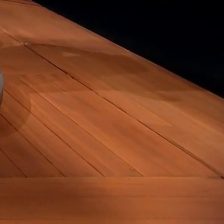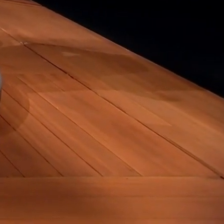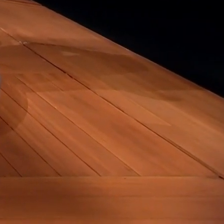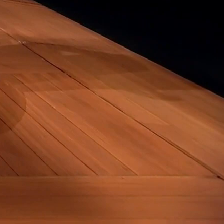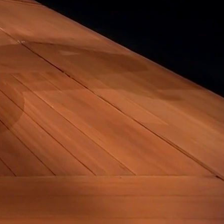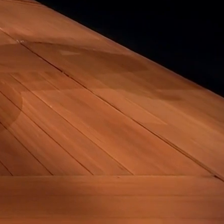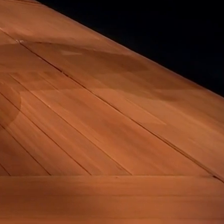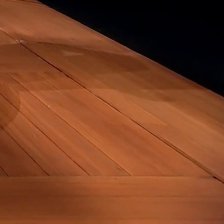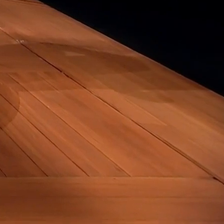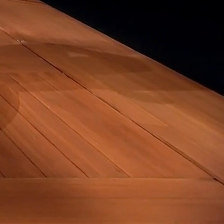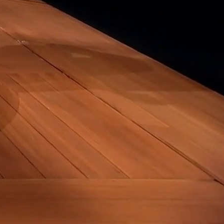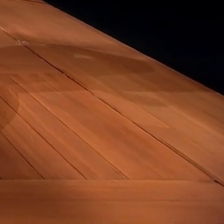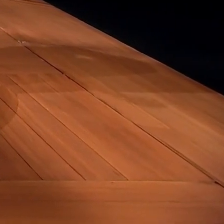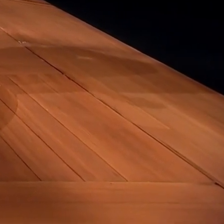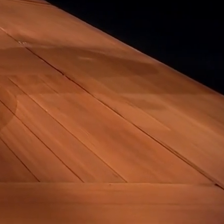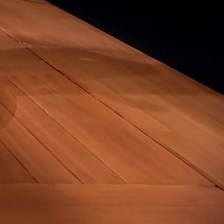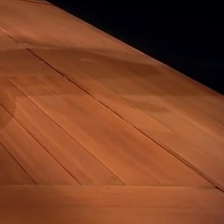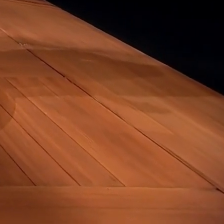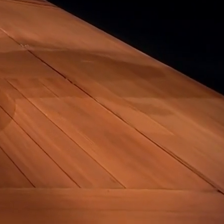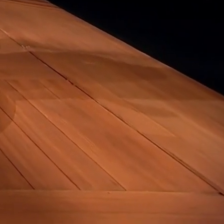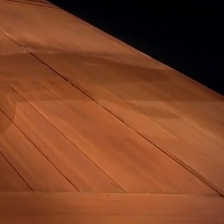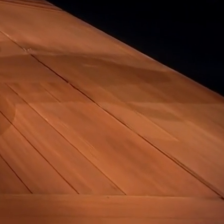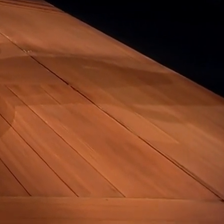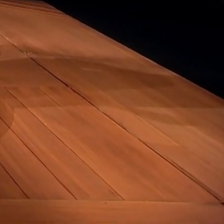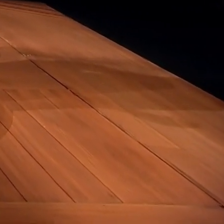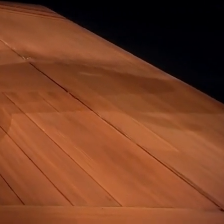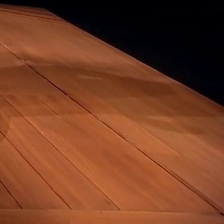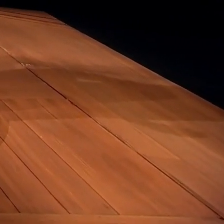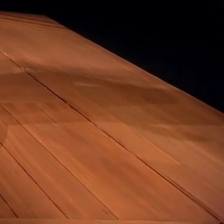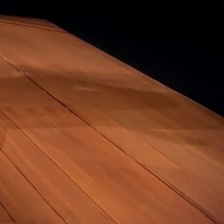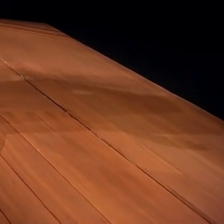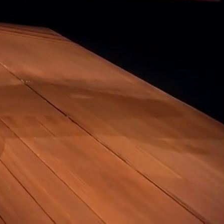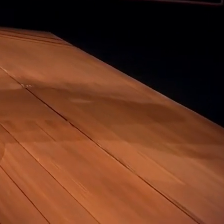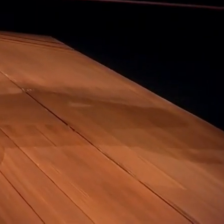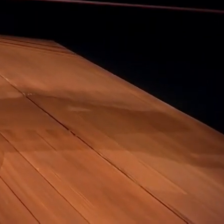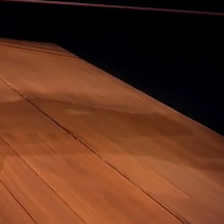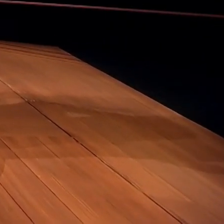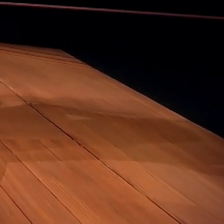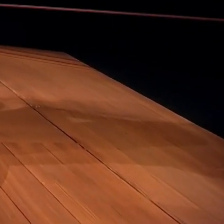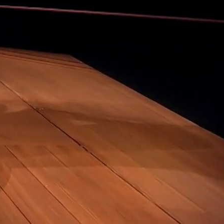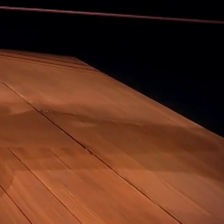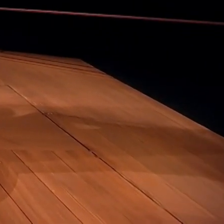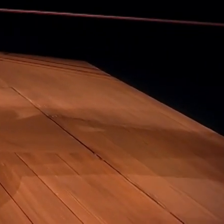aprendendo a saudar toda essa